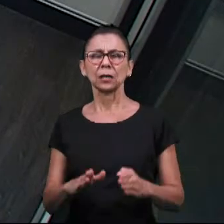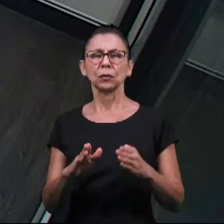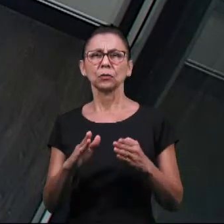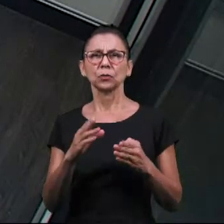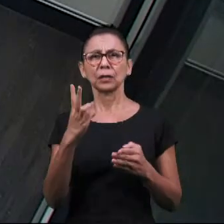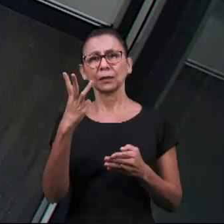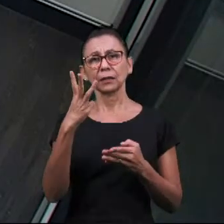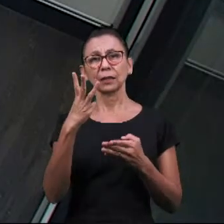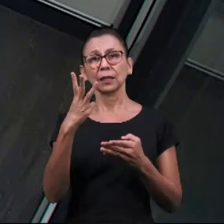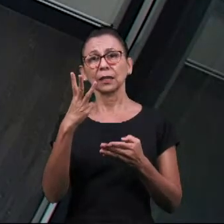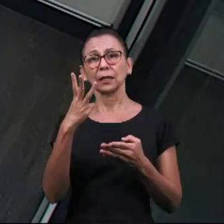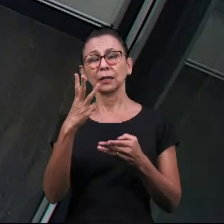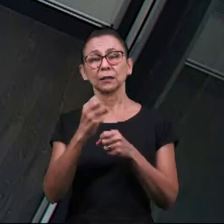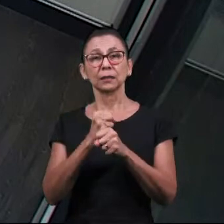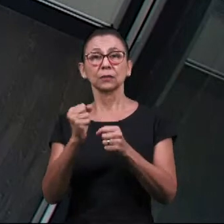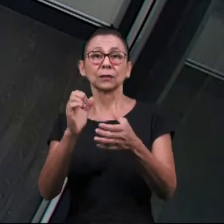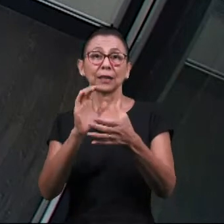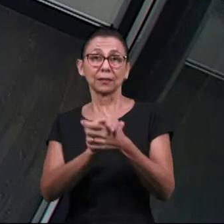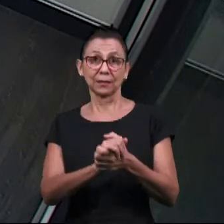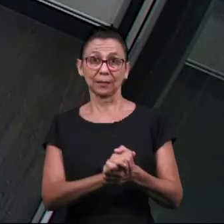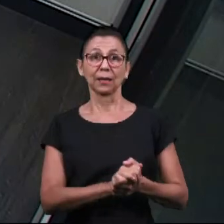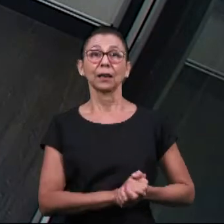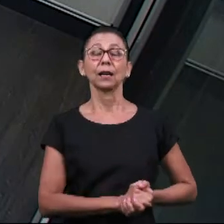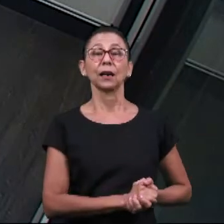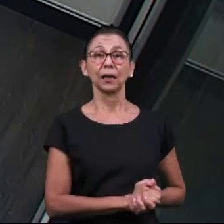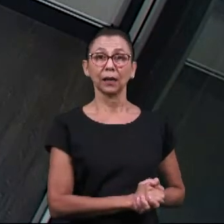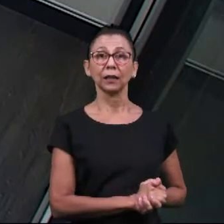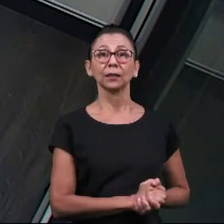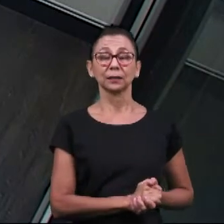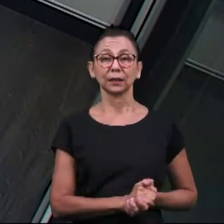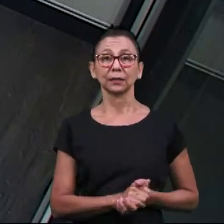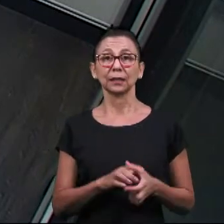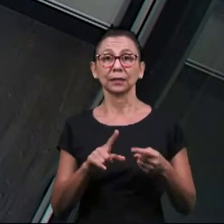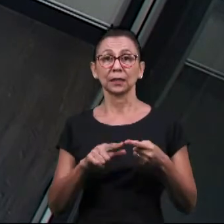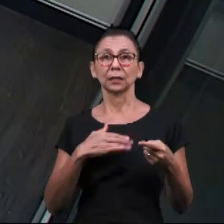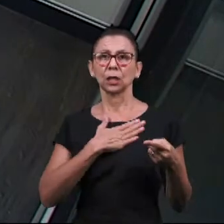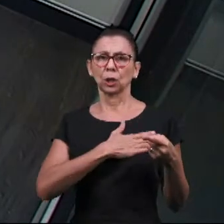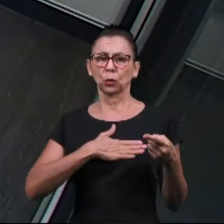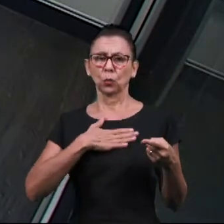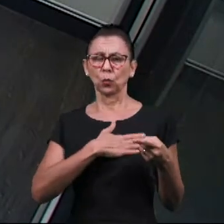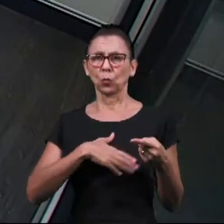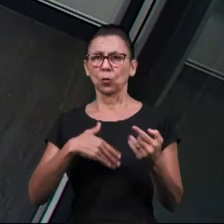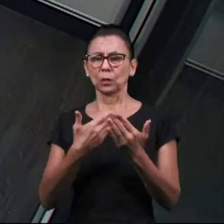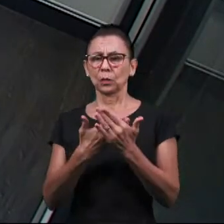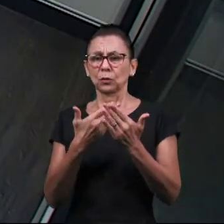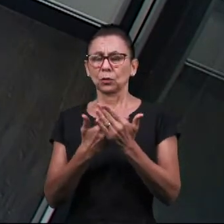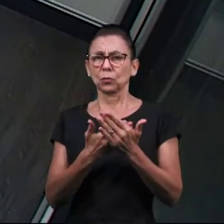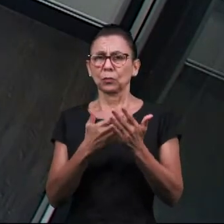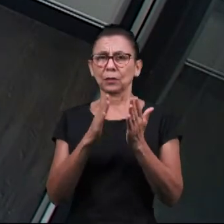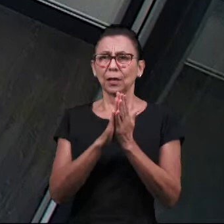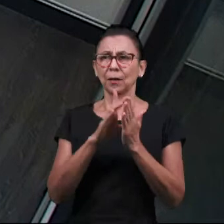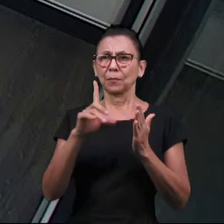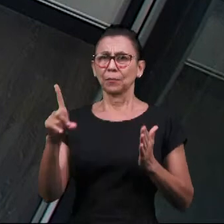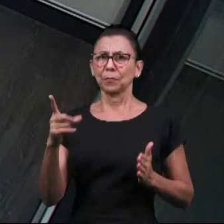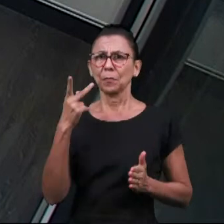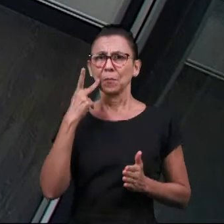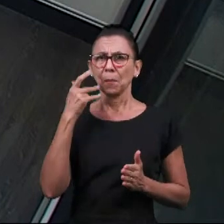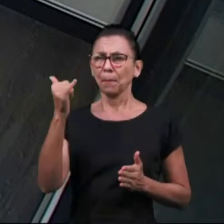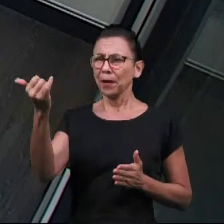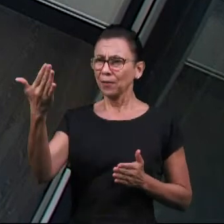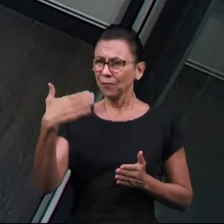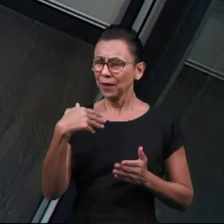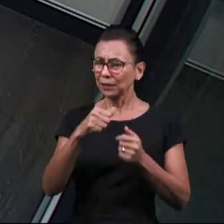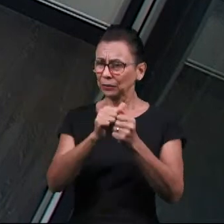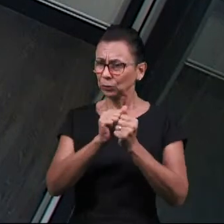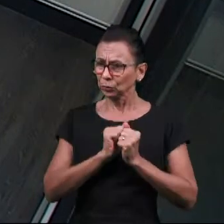Ana Luísa hoje é uma estudiosa da palavra do Senhor, até me cobra, o pai, estudar a palavra comigo, né? Olha. Ontem à